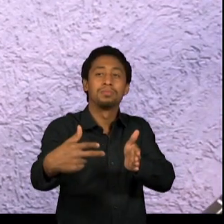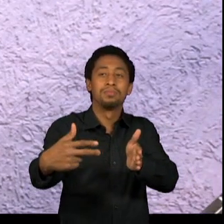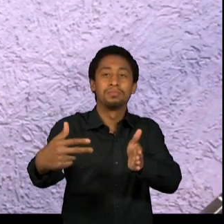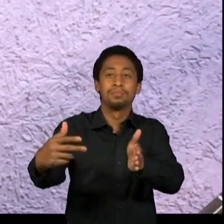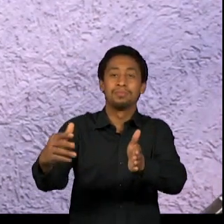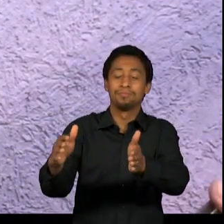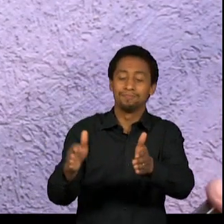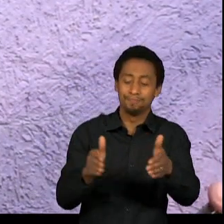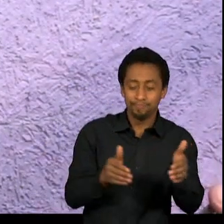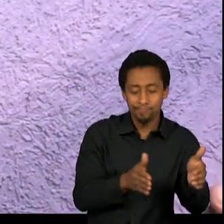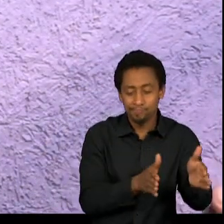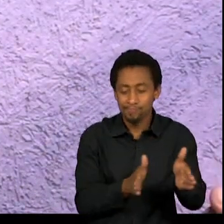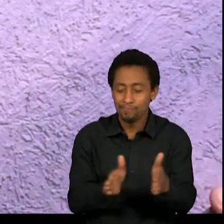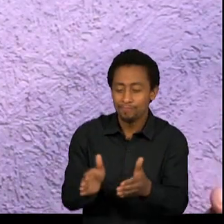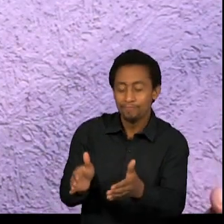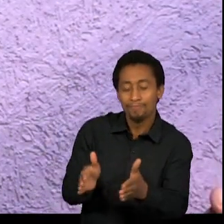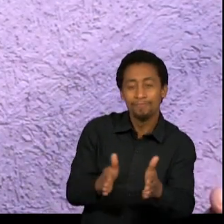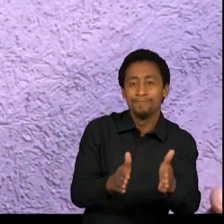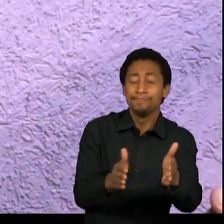como um